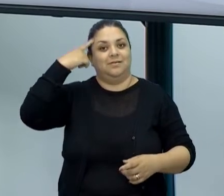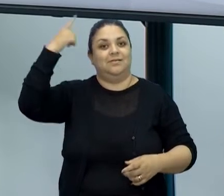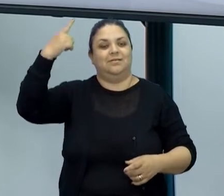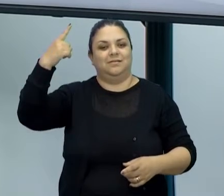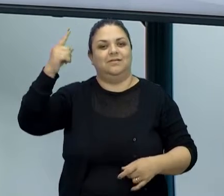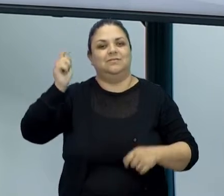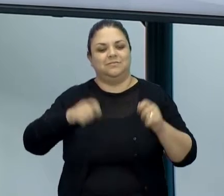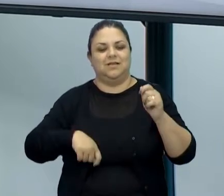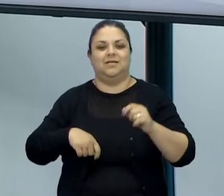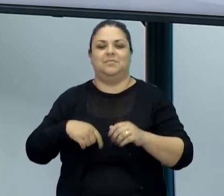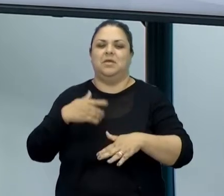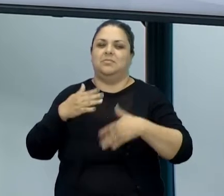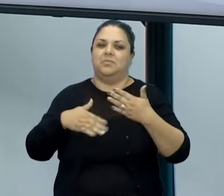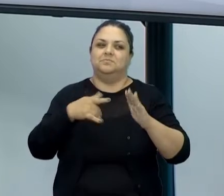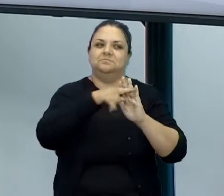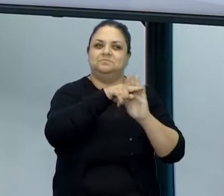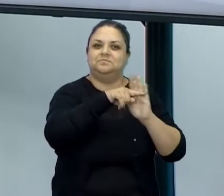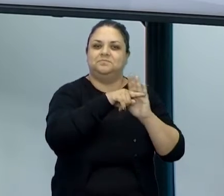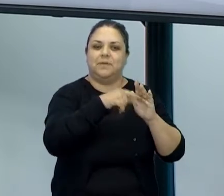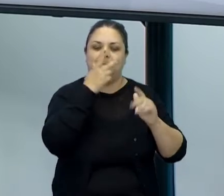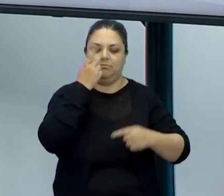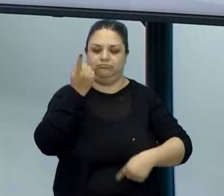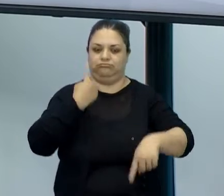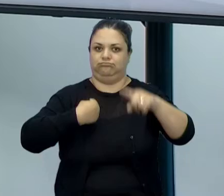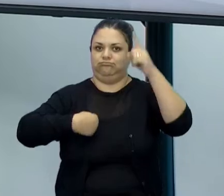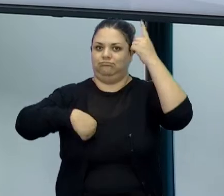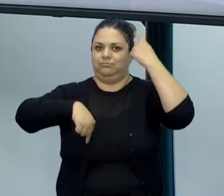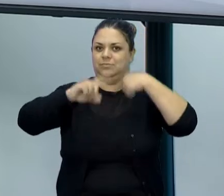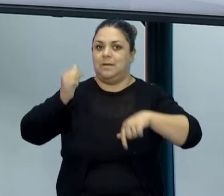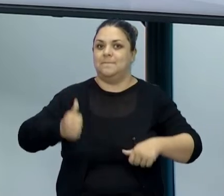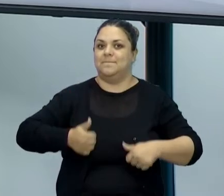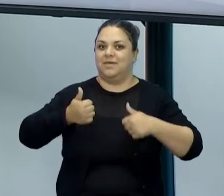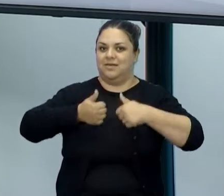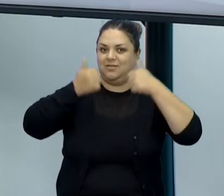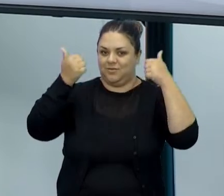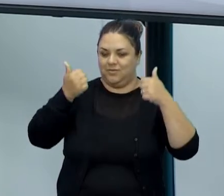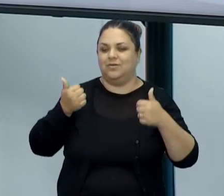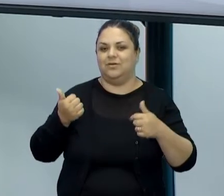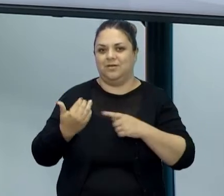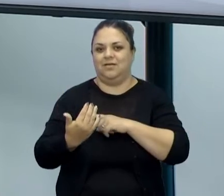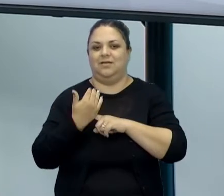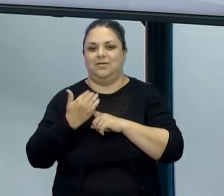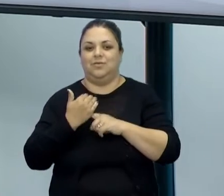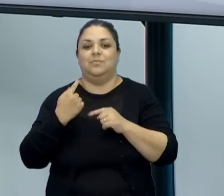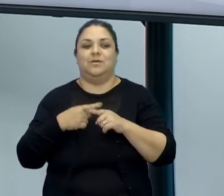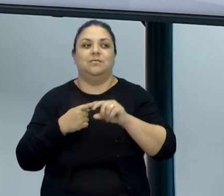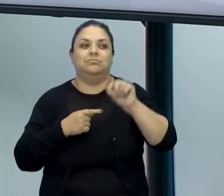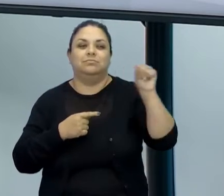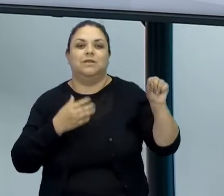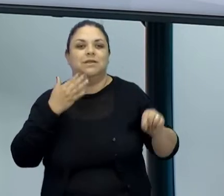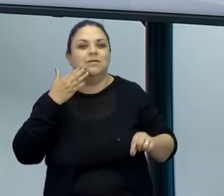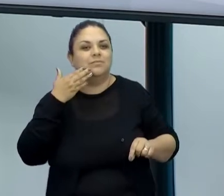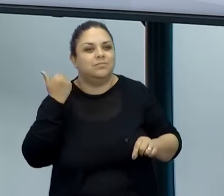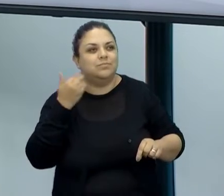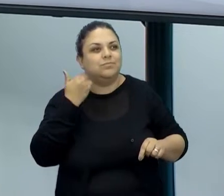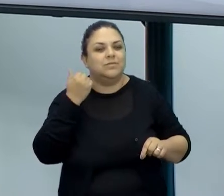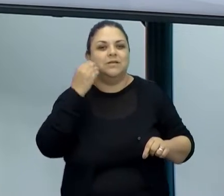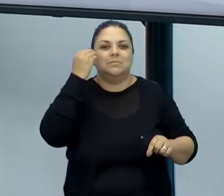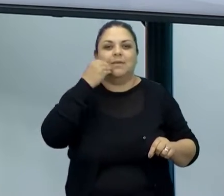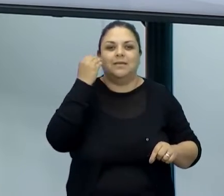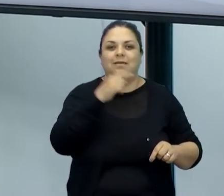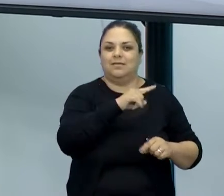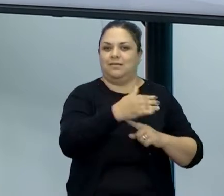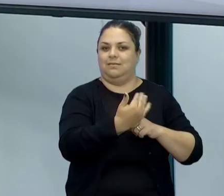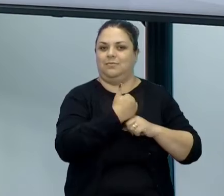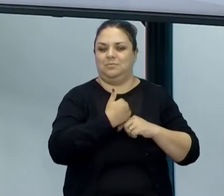que vocês conseguem aprimorar aquilo que vocês criaram fazendo pesquisas, estudando com outras pessoas que têm experiência naquela área também. Tá